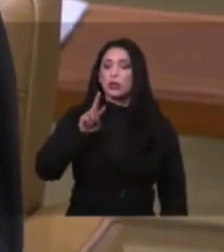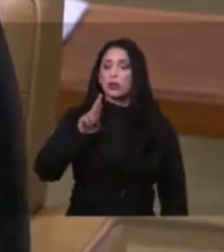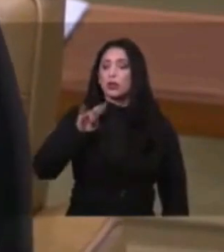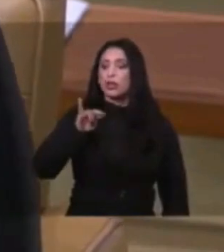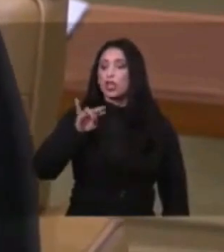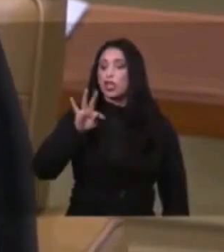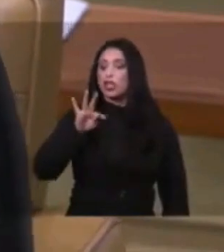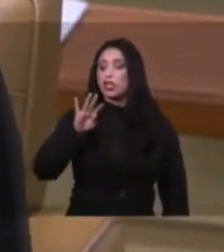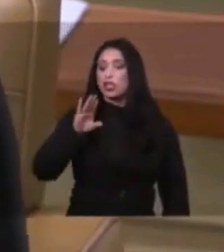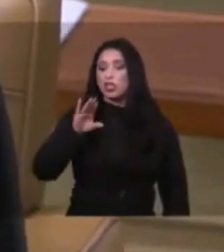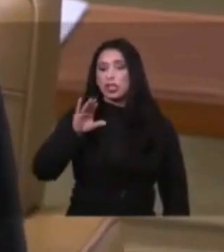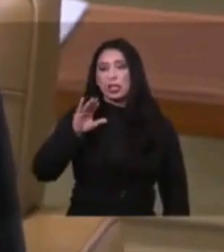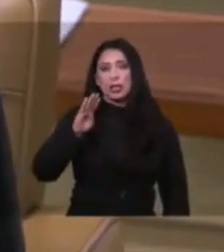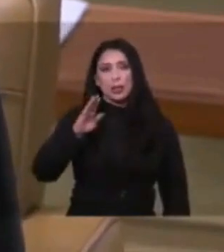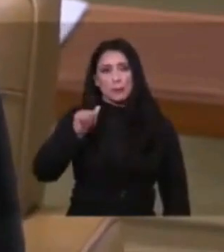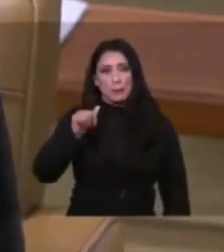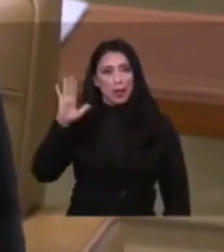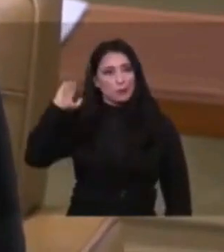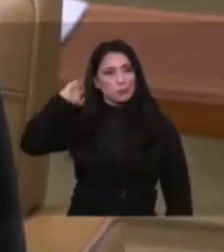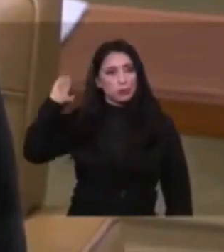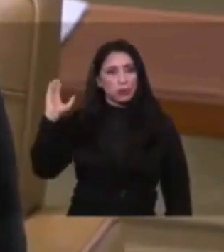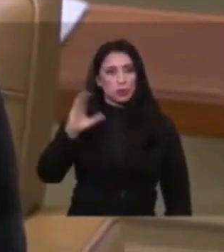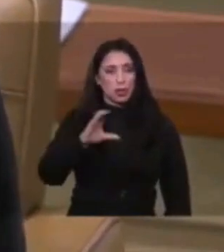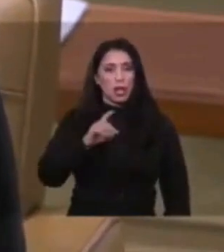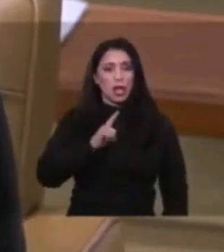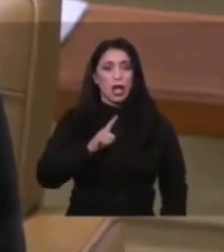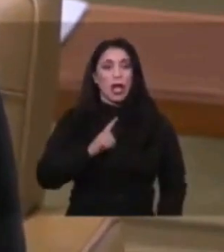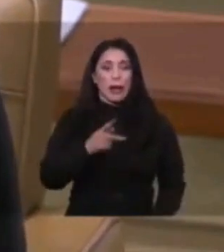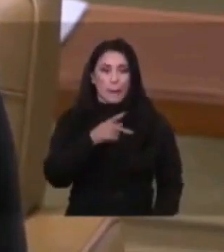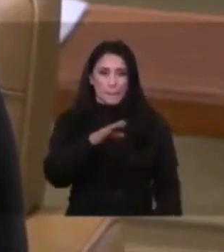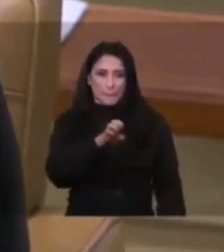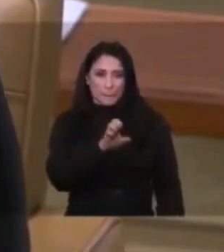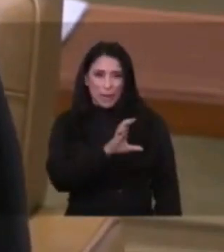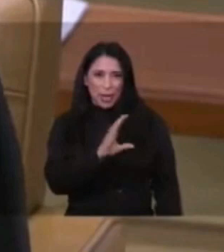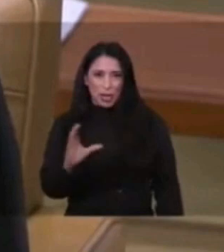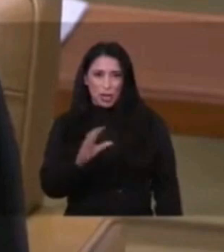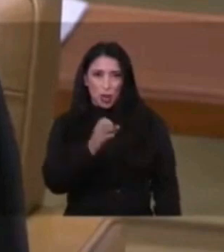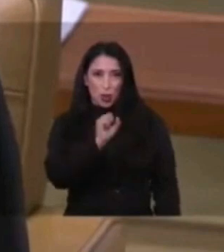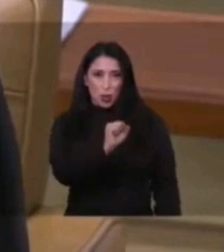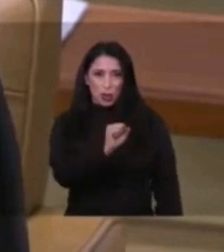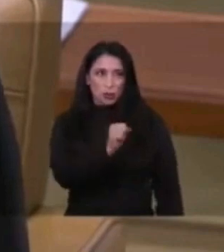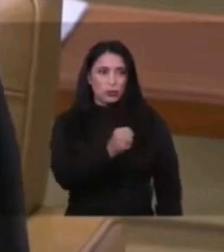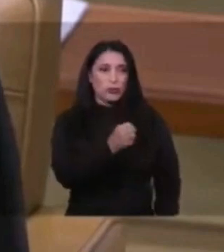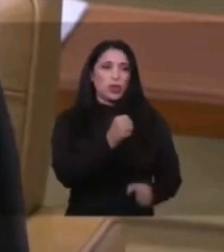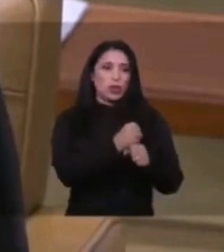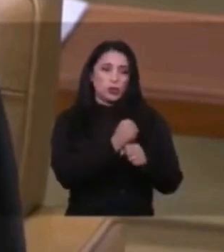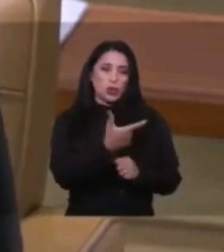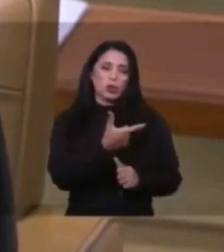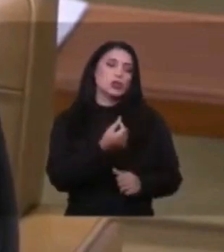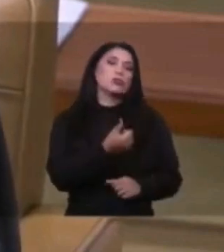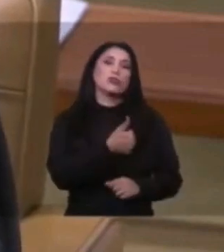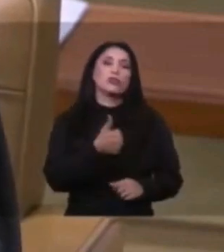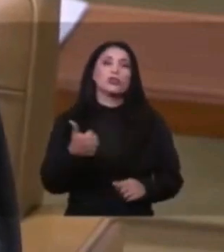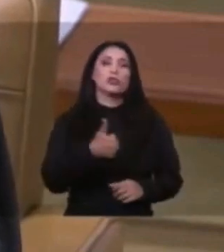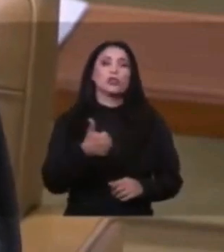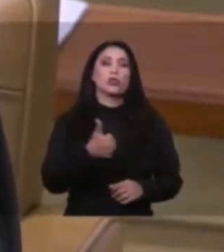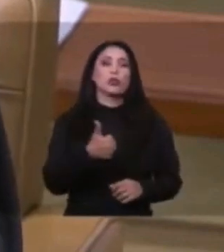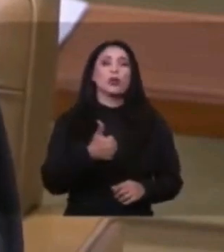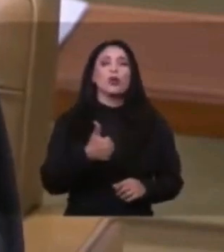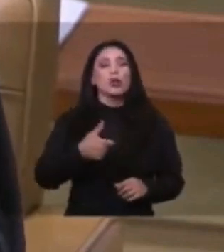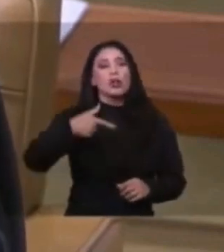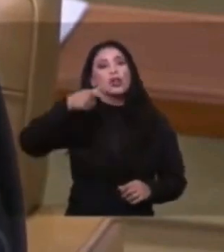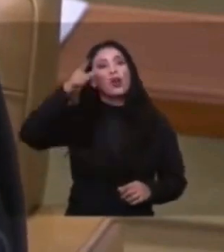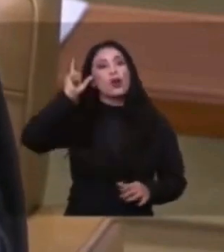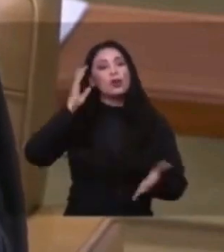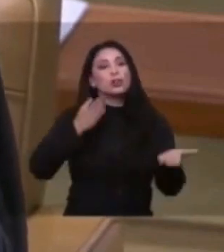Quanto ao seu conteúdo, a PEC 8 de 2021, aprovada na data de ontem, não